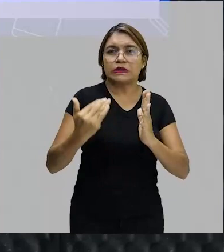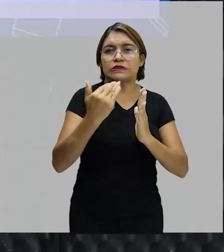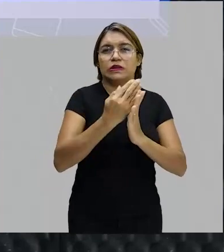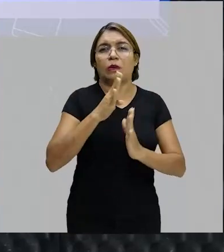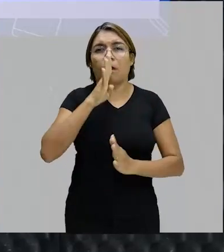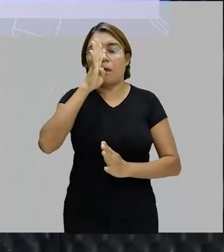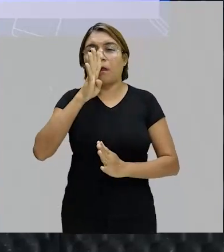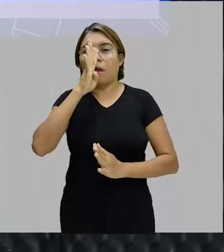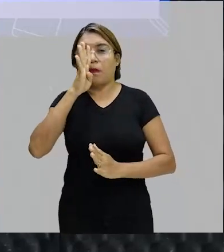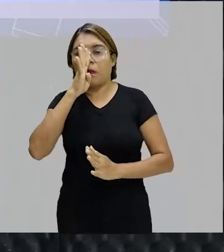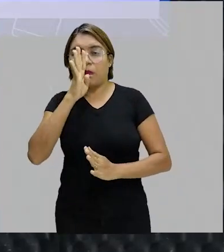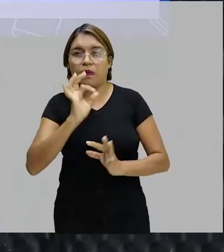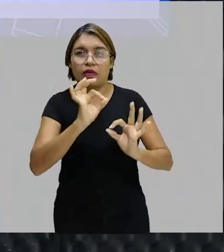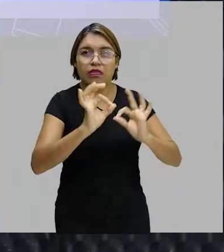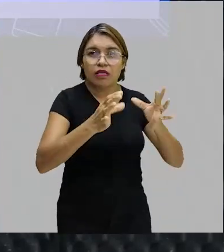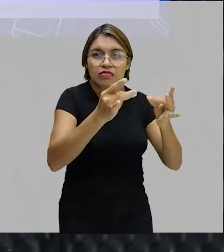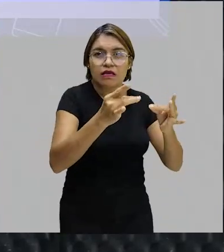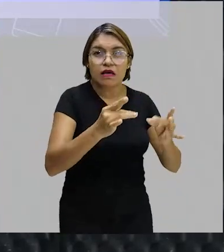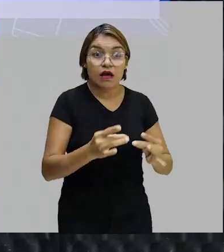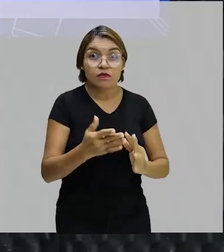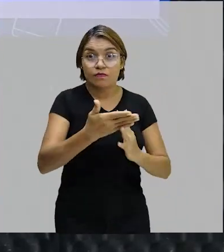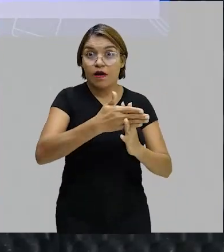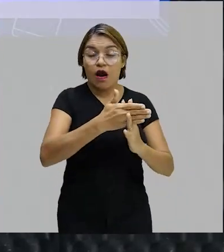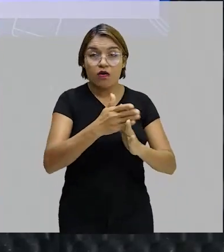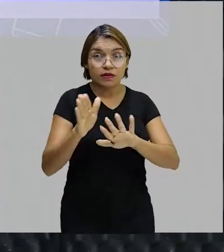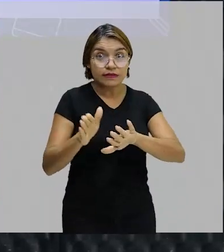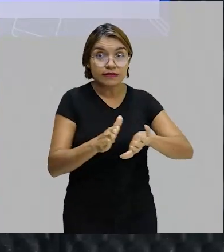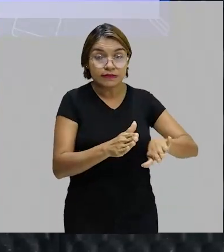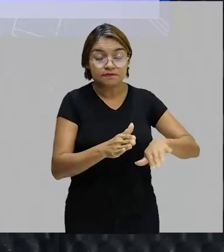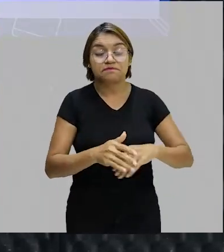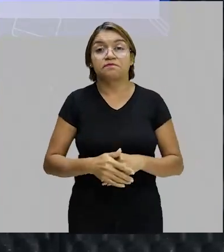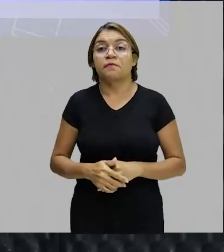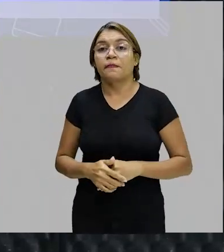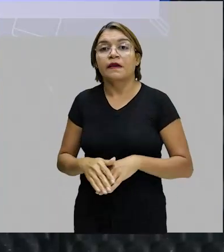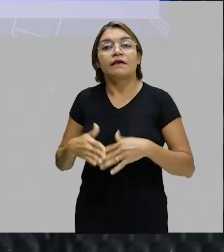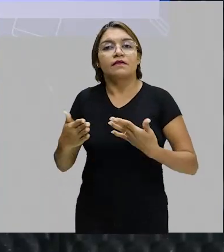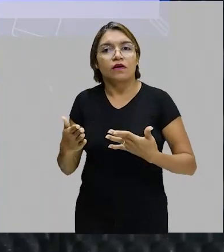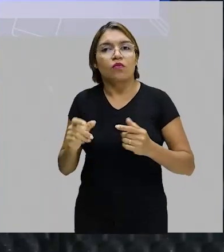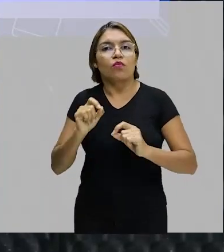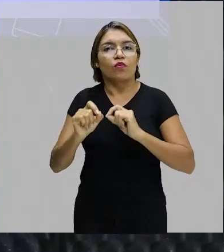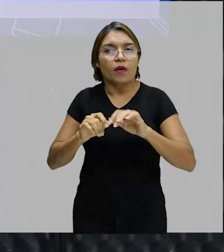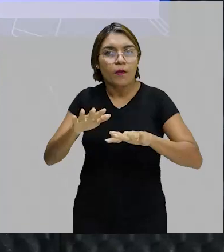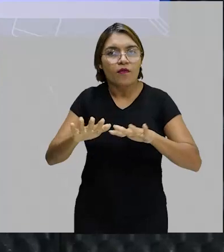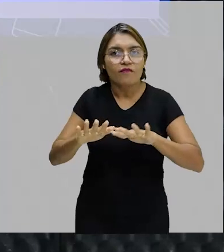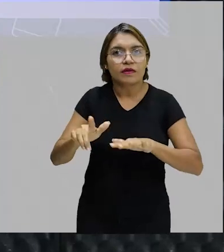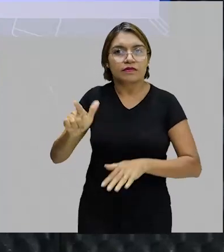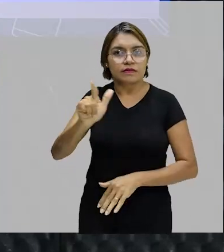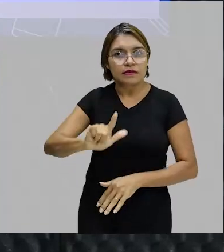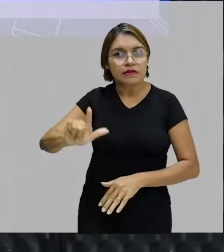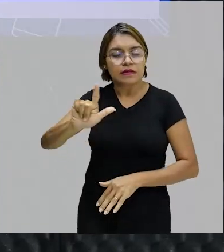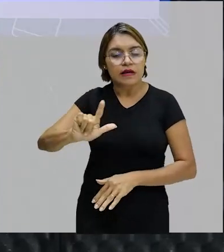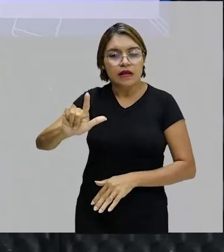aquela complexidade que existia na linguagem do barroco. Então aqui esse movimento ele é